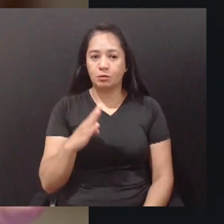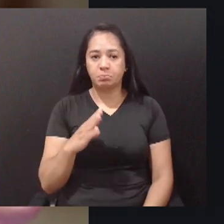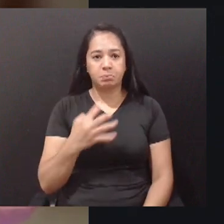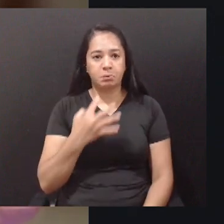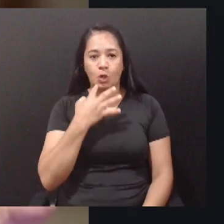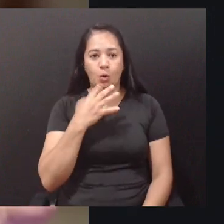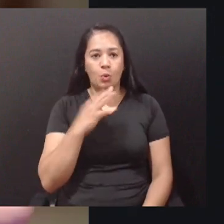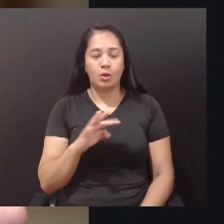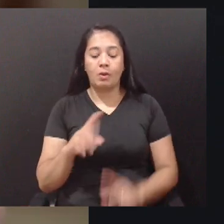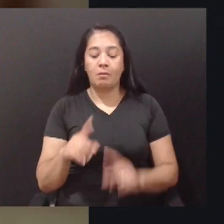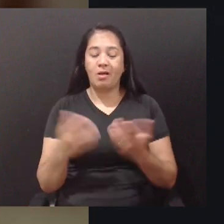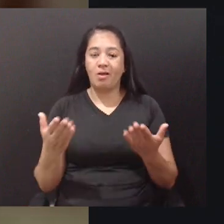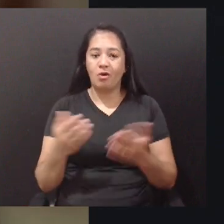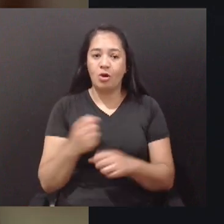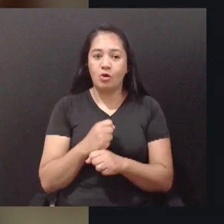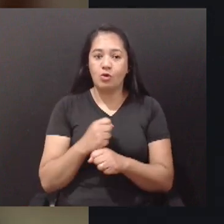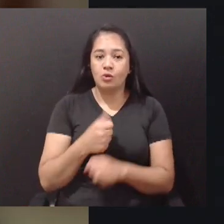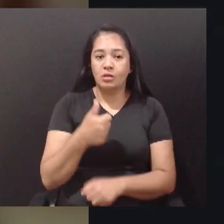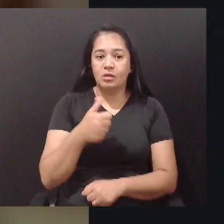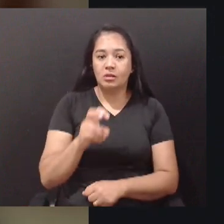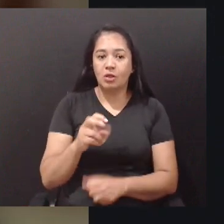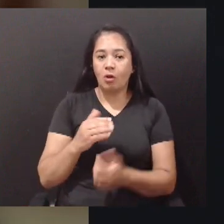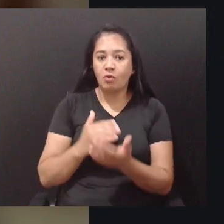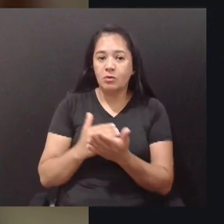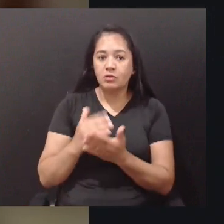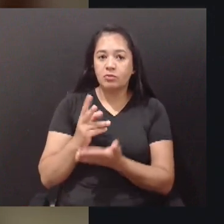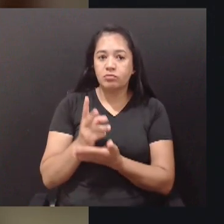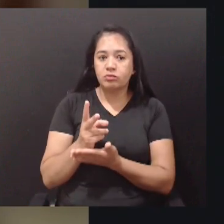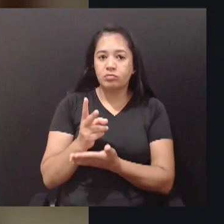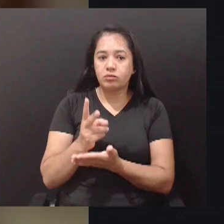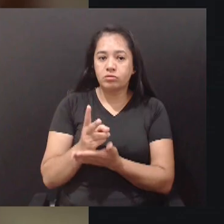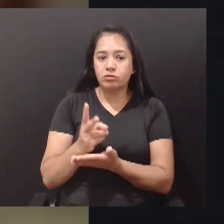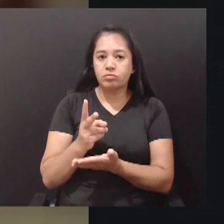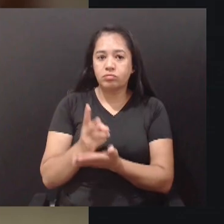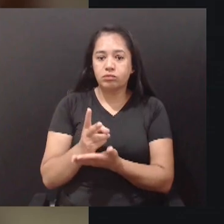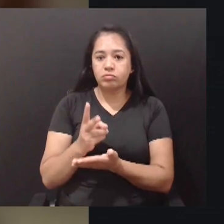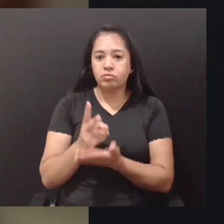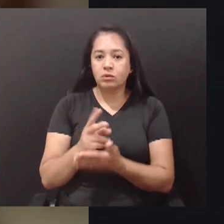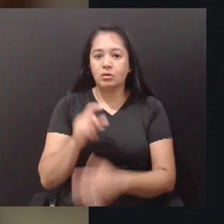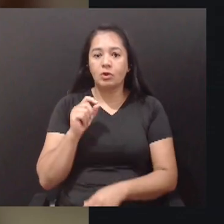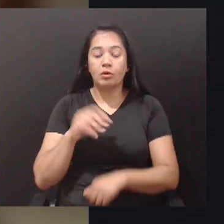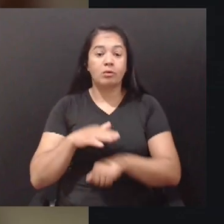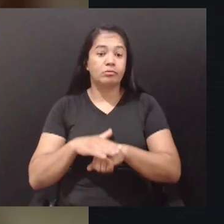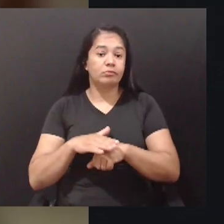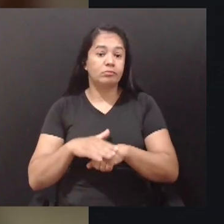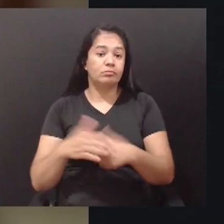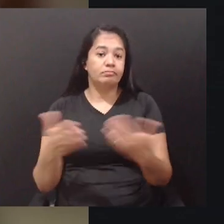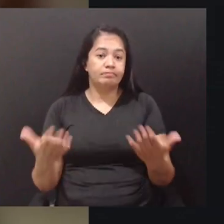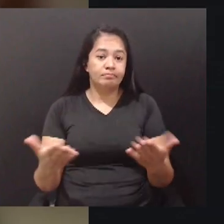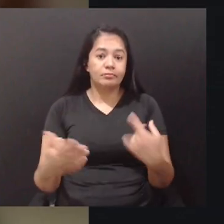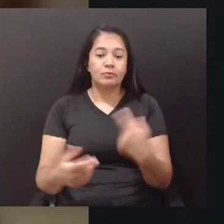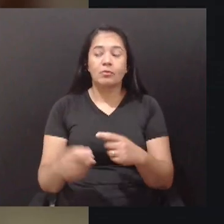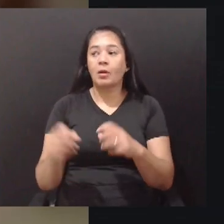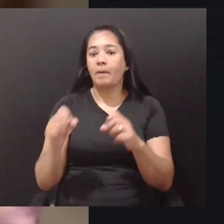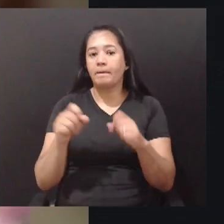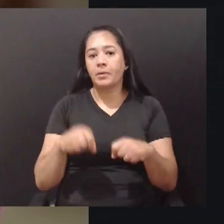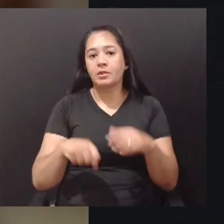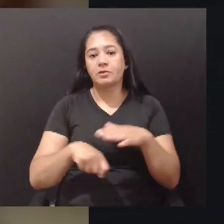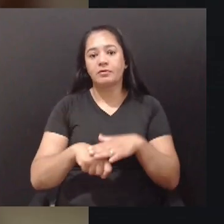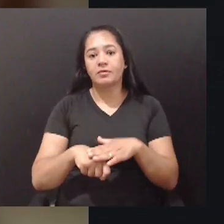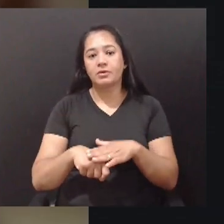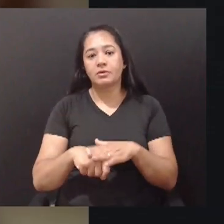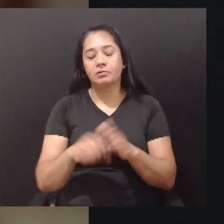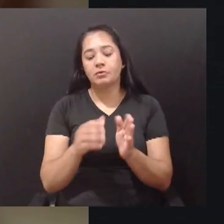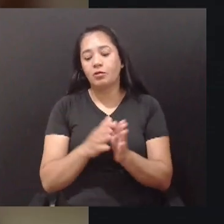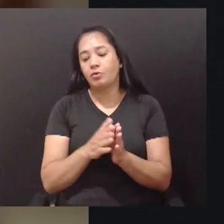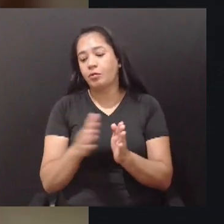últimos 15 anos, eles começaram a se tornar frequentes. O que fazer? Bom, o que fazer nós podemos fazer no curto prazo não tem